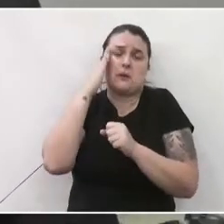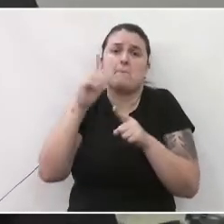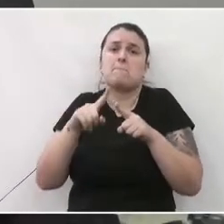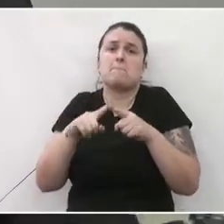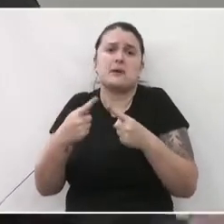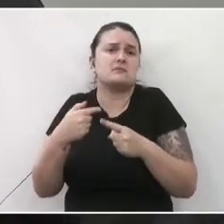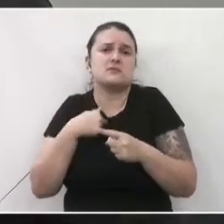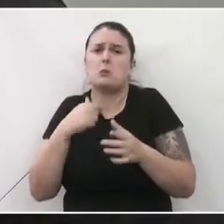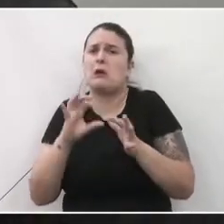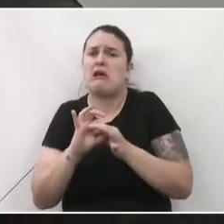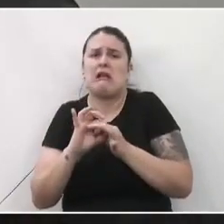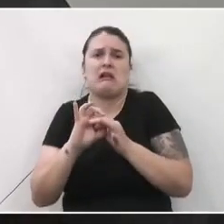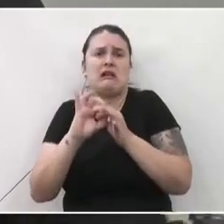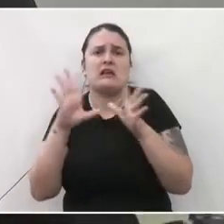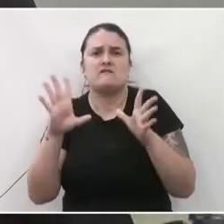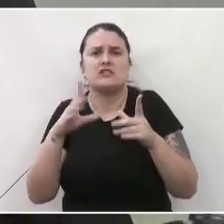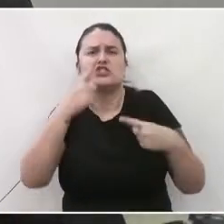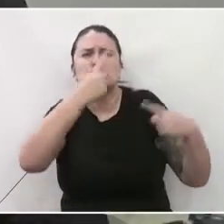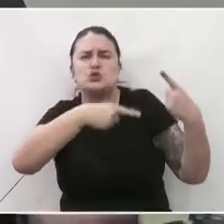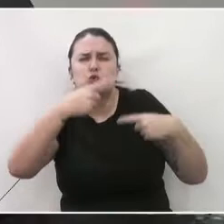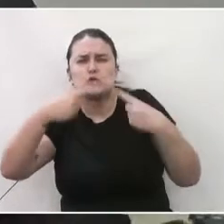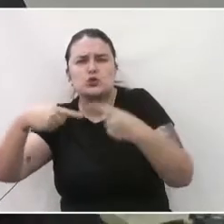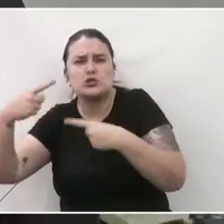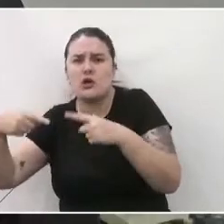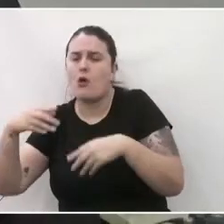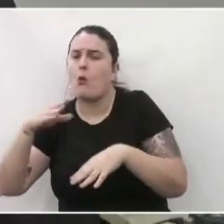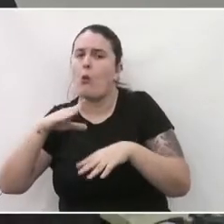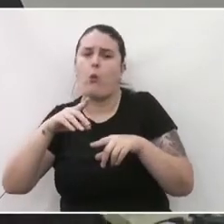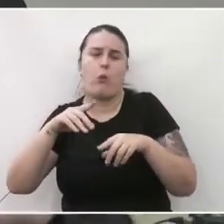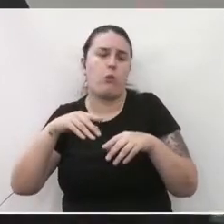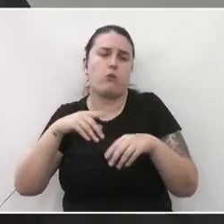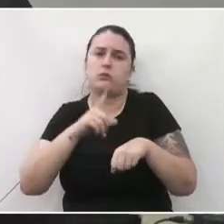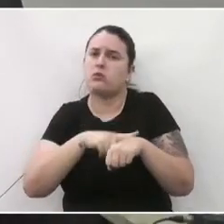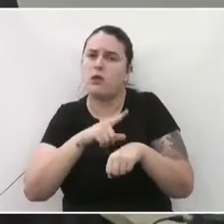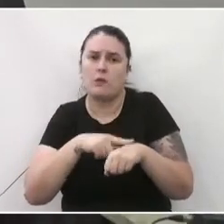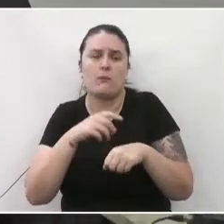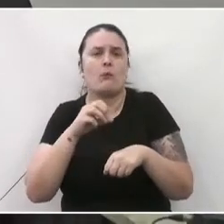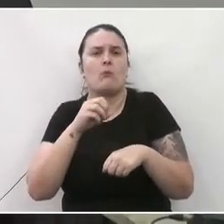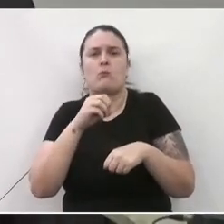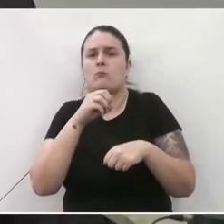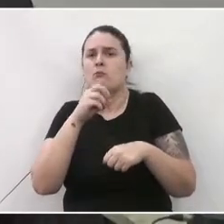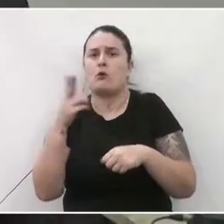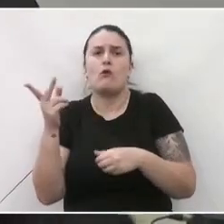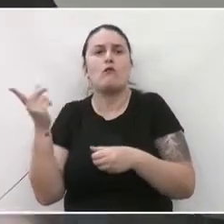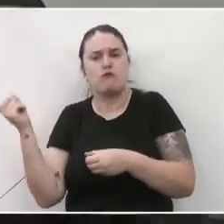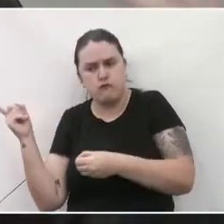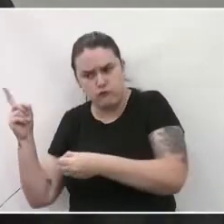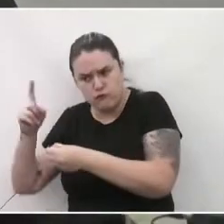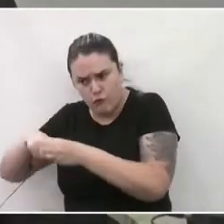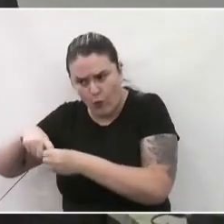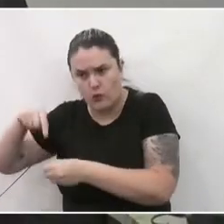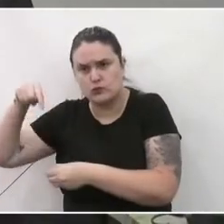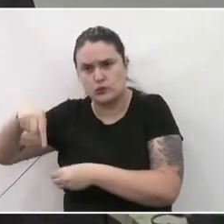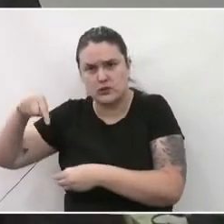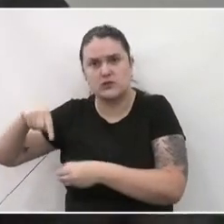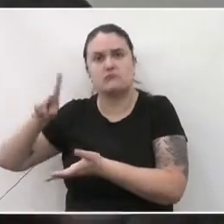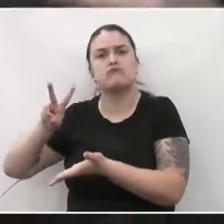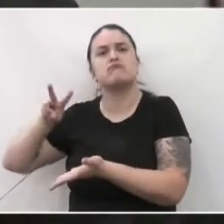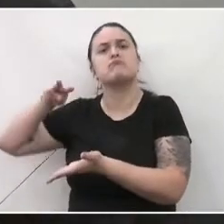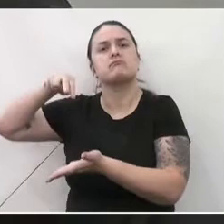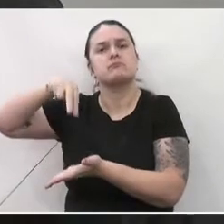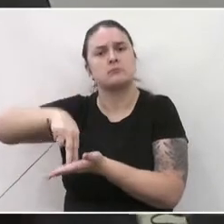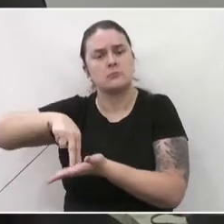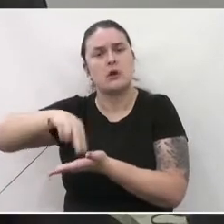estou livre aqui para discutir com ele a qualquer momento, ou novamente aqui na sessão, voltando à